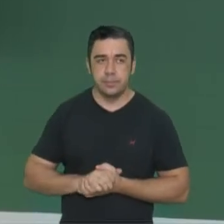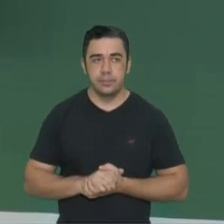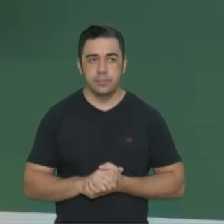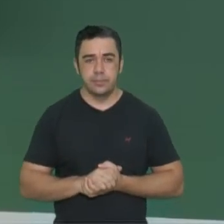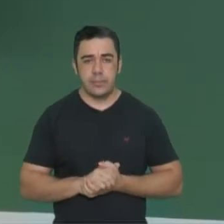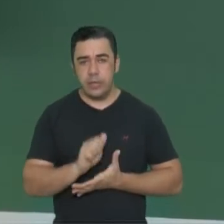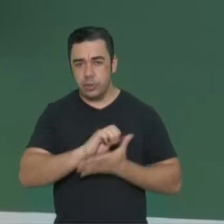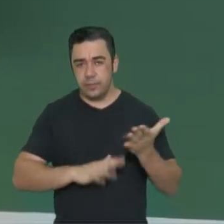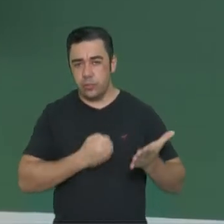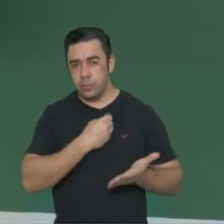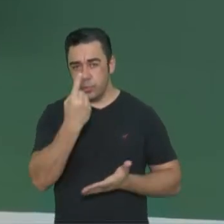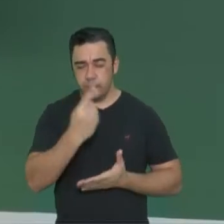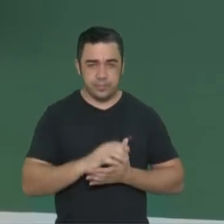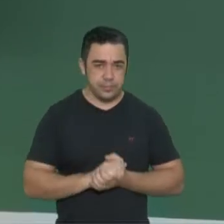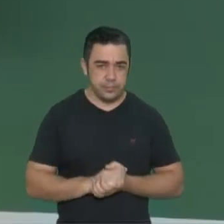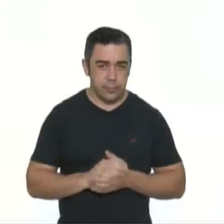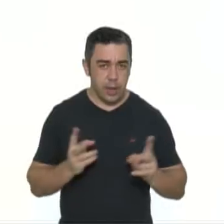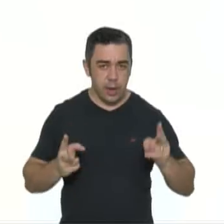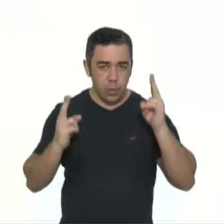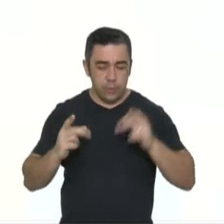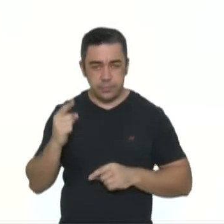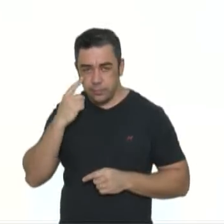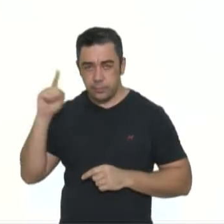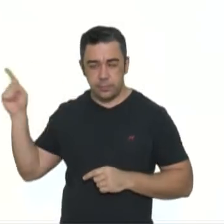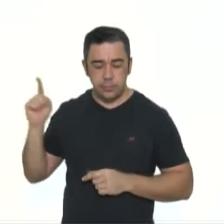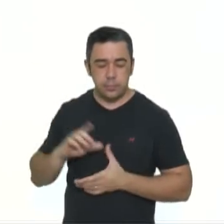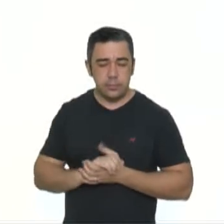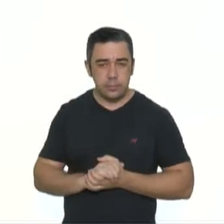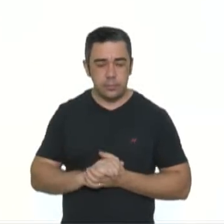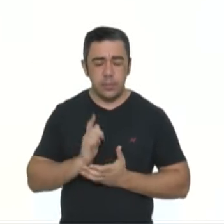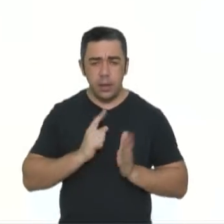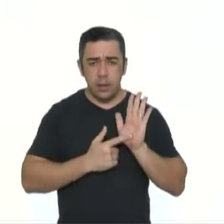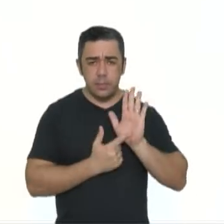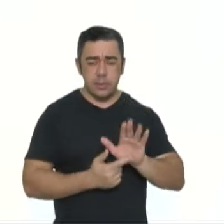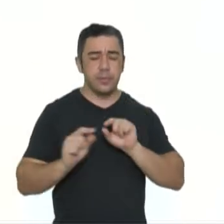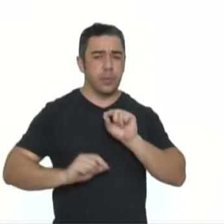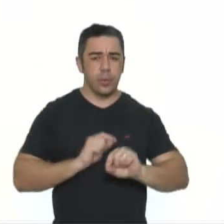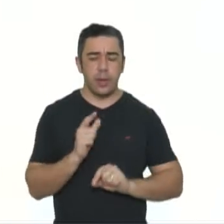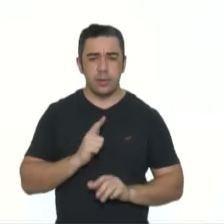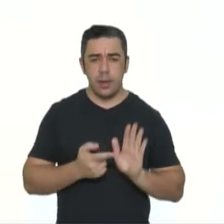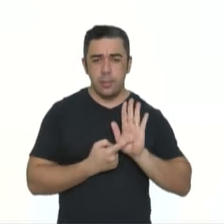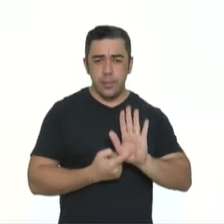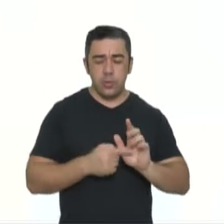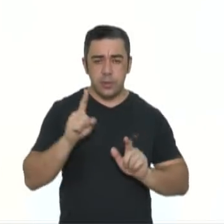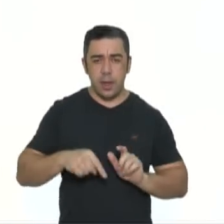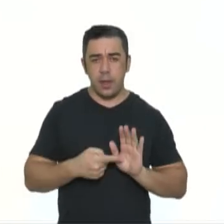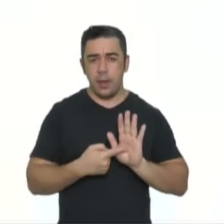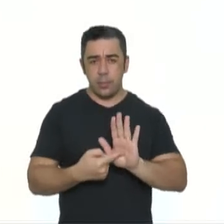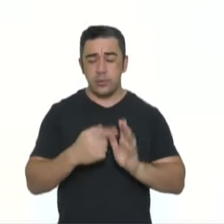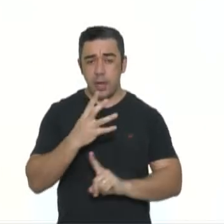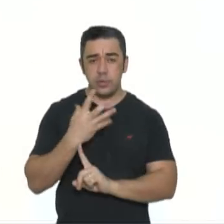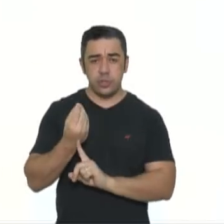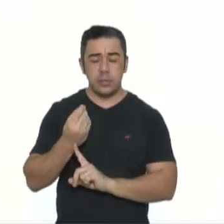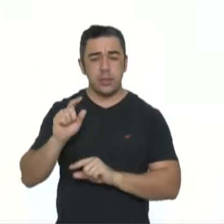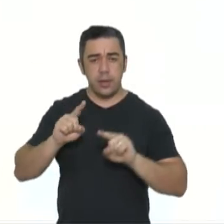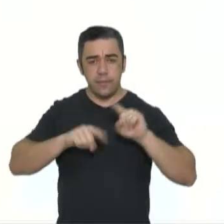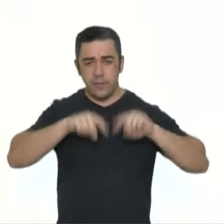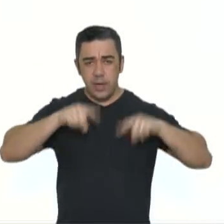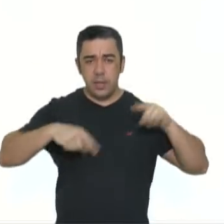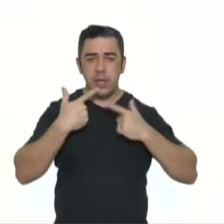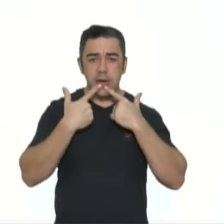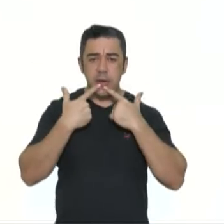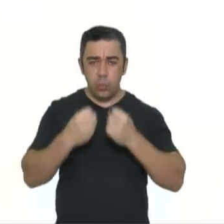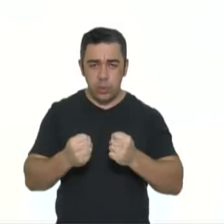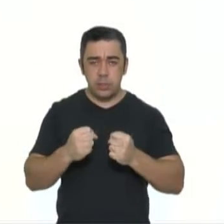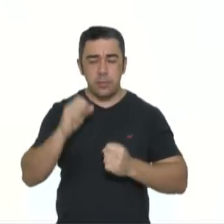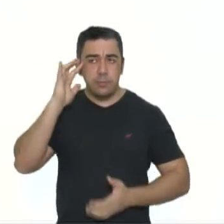Vamos para a atividade 1. No recorte, em todas essas manifestações, o que existe é uma representação artística de uma variedade linguística